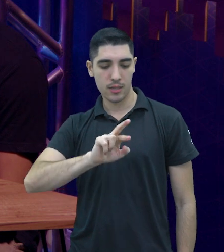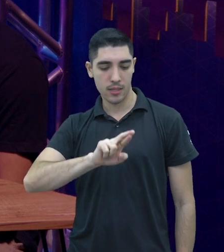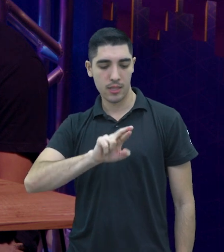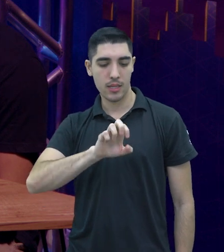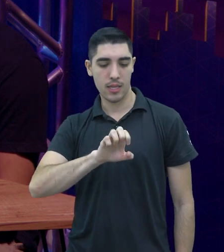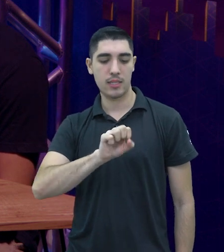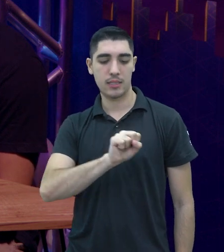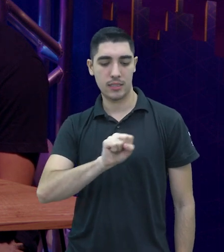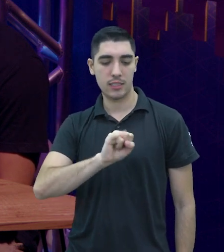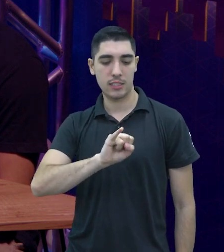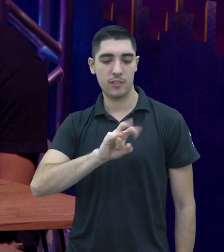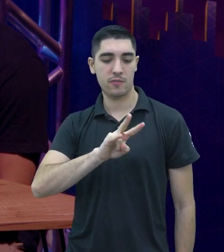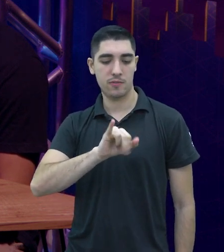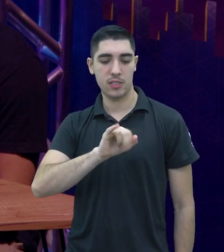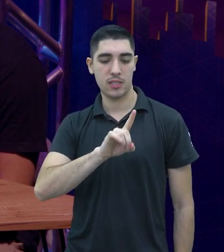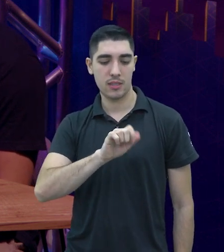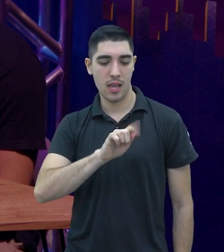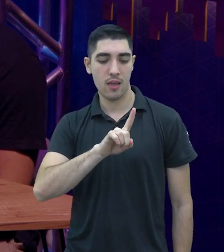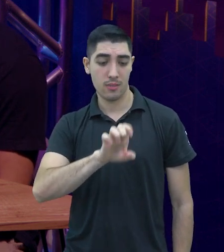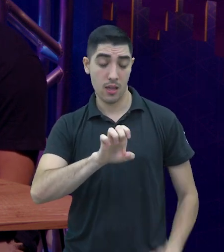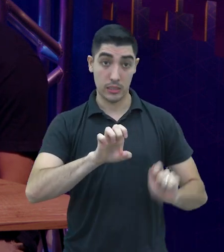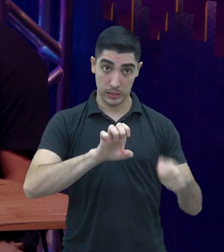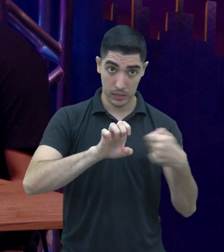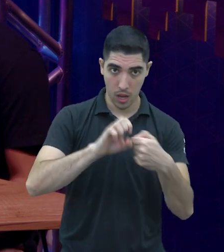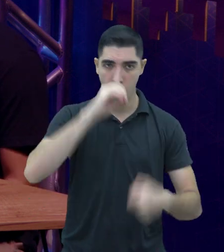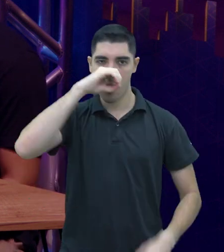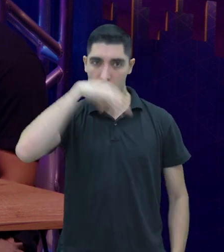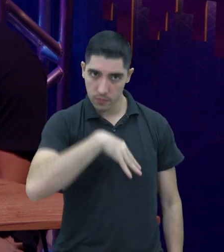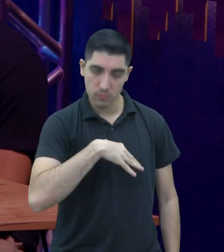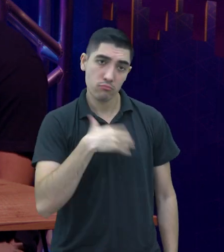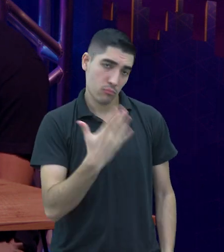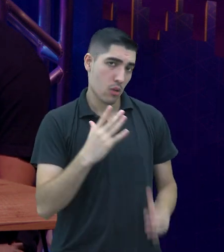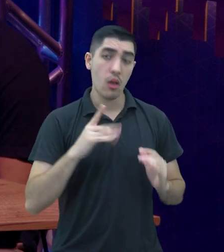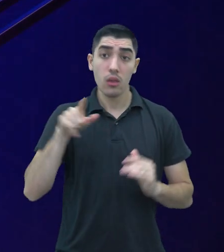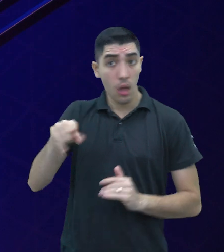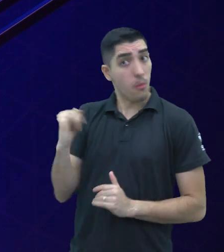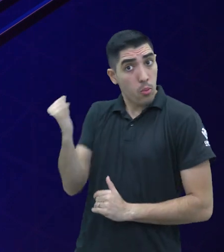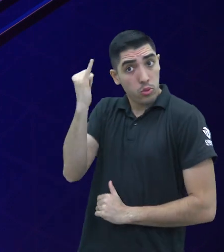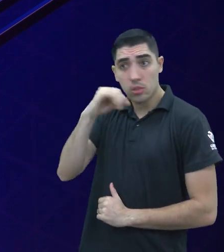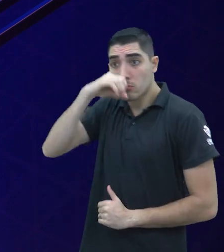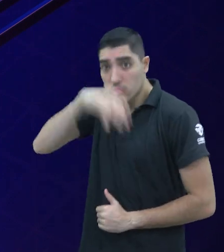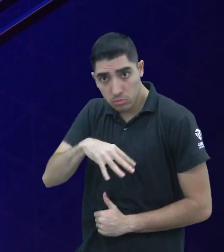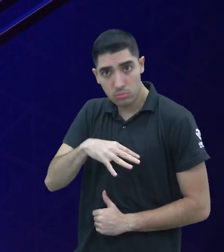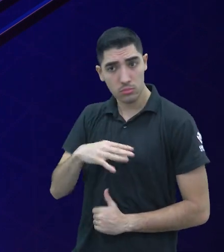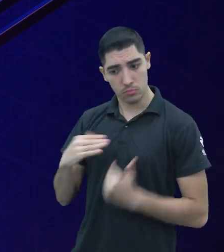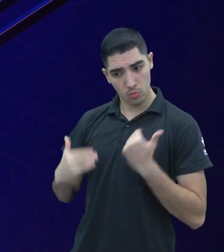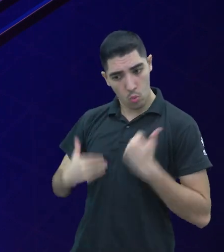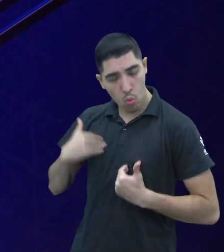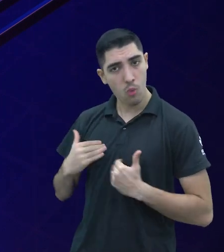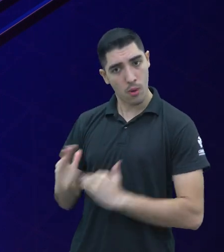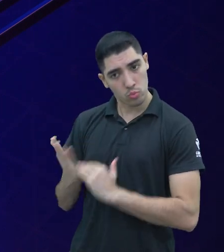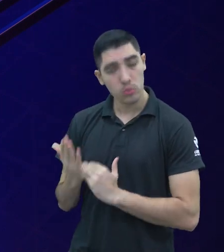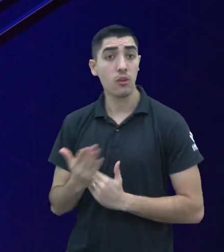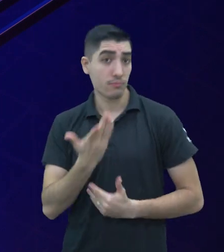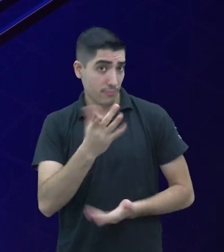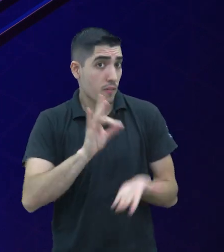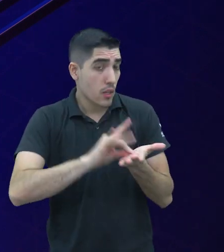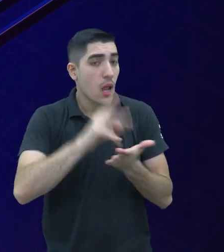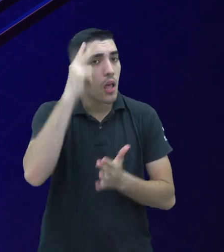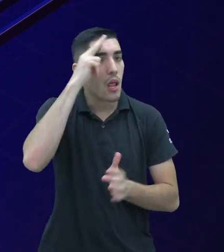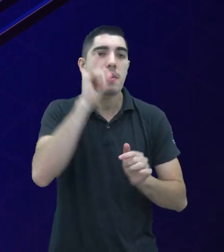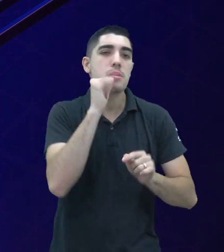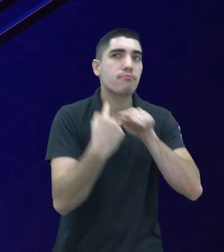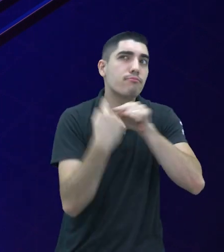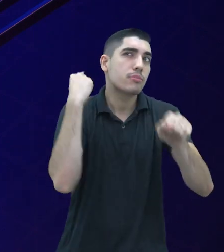da personalidade tanto humana quanto dos animais. É importante até. Exatamente. Se a gente for olhar para a história, né? A